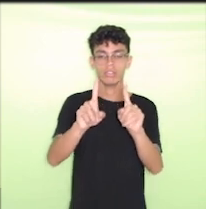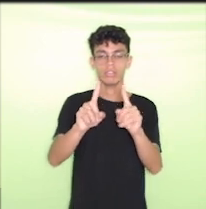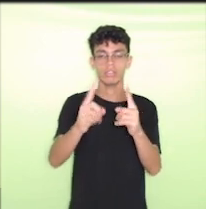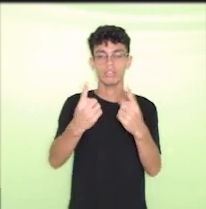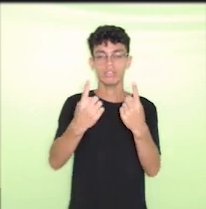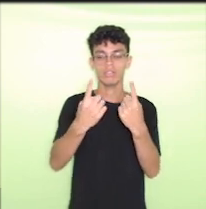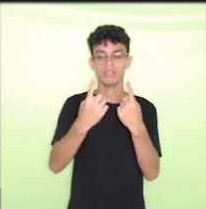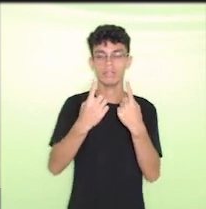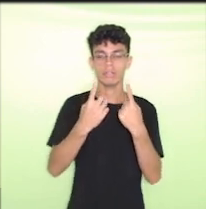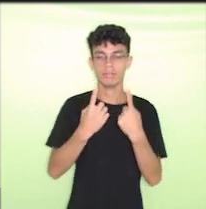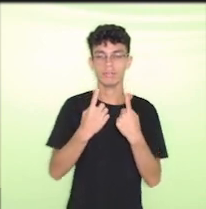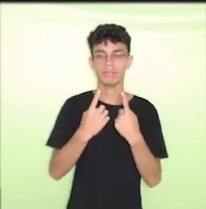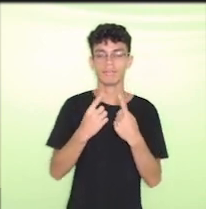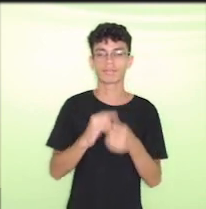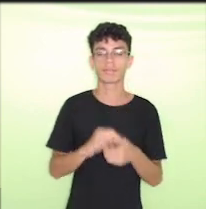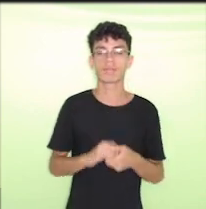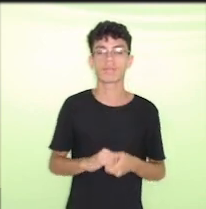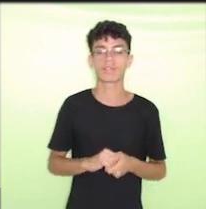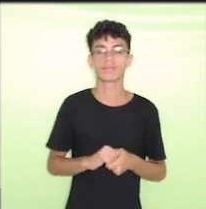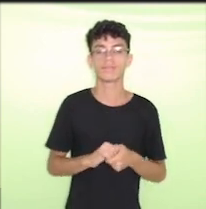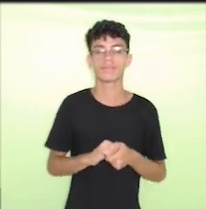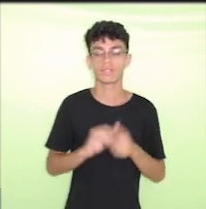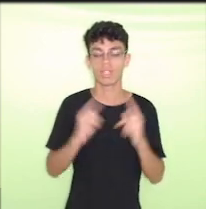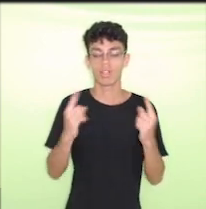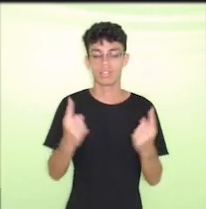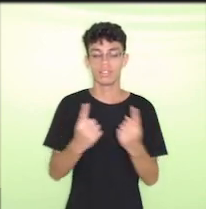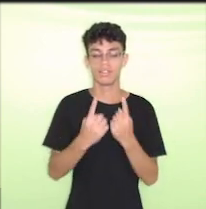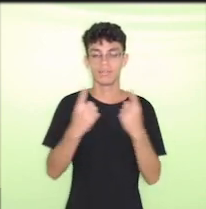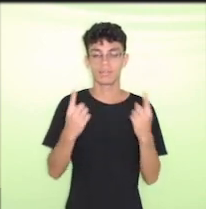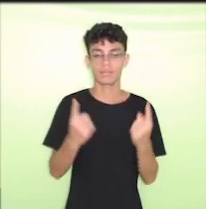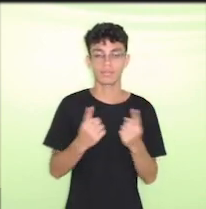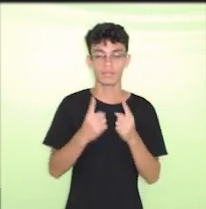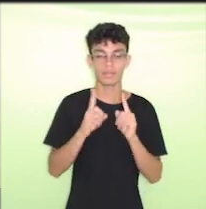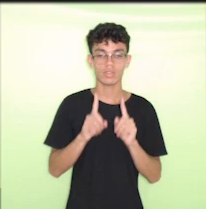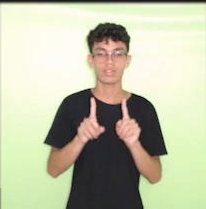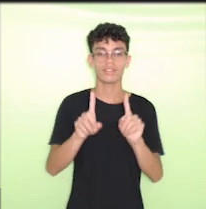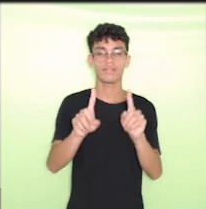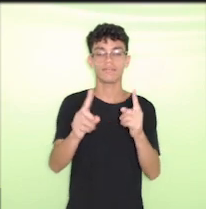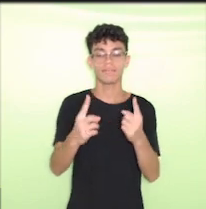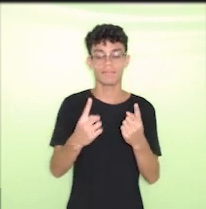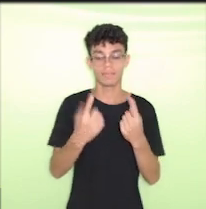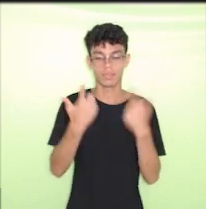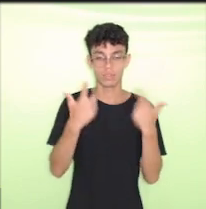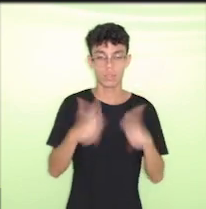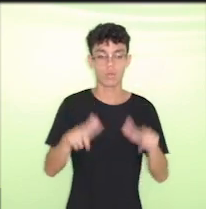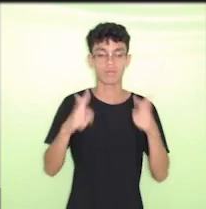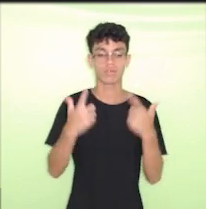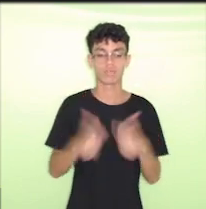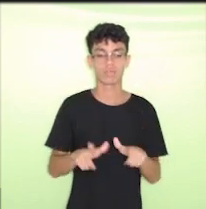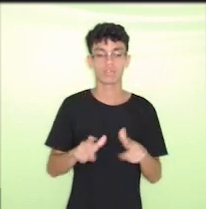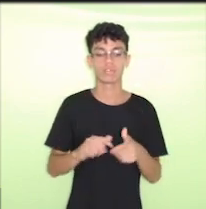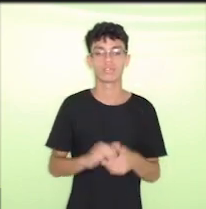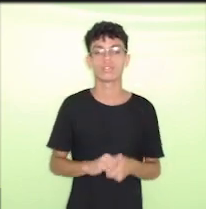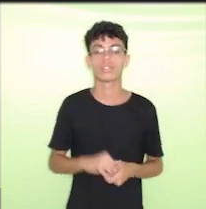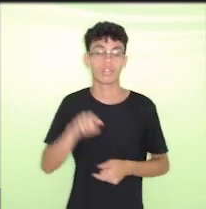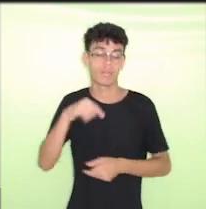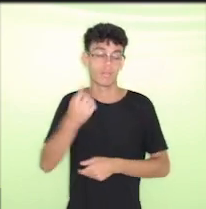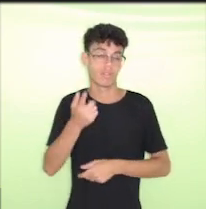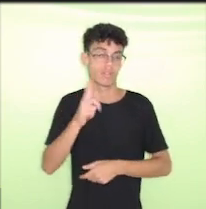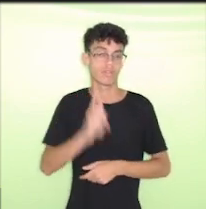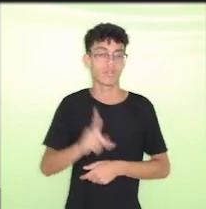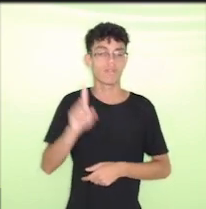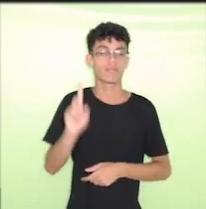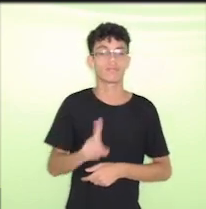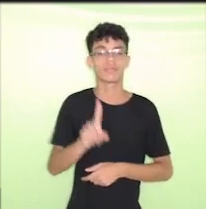caixa. Aí, giravam sobre si mesmas e repetiam o mesmo caminho até o ponto de partida. Depois começavam tudo outra